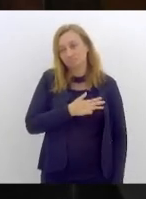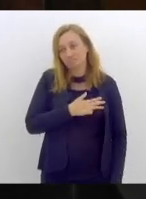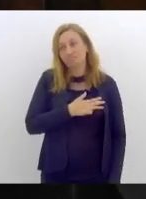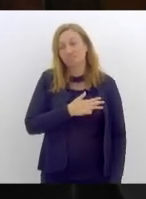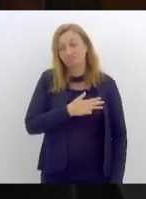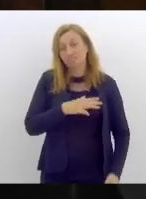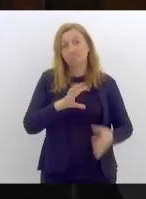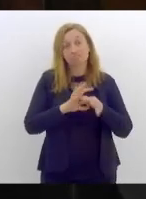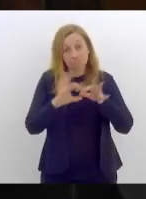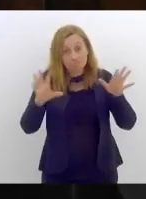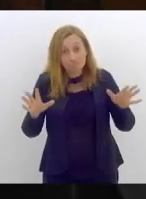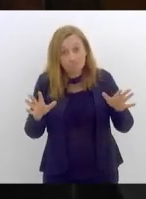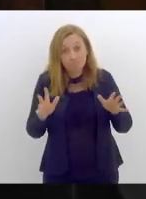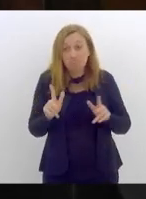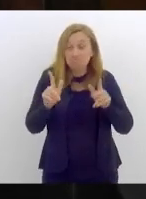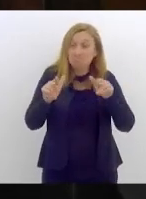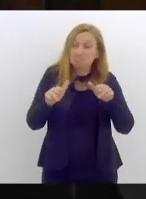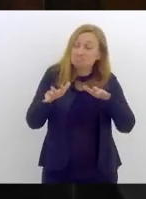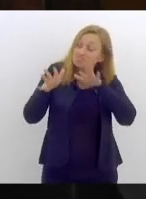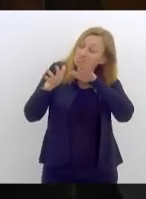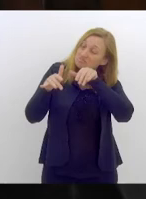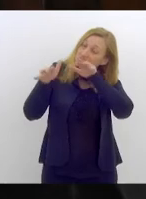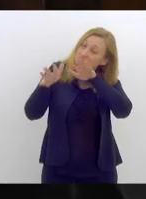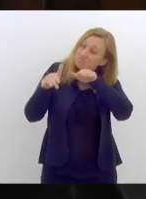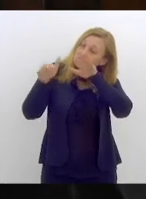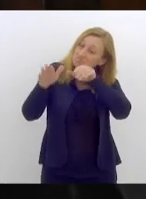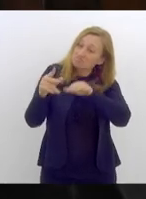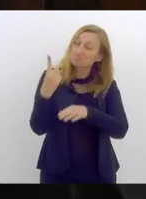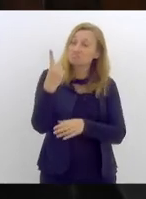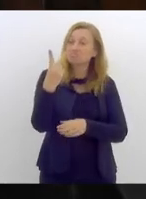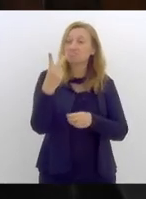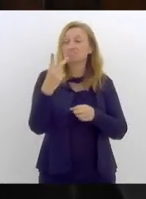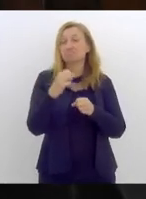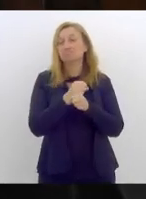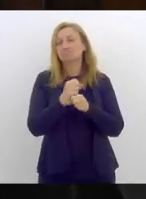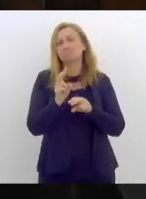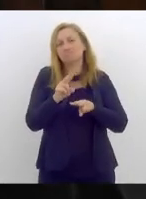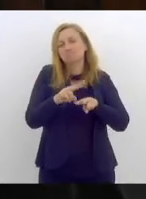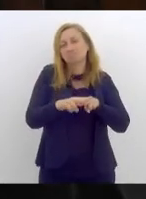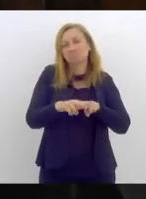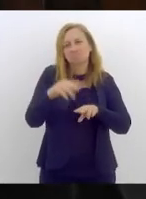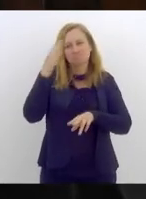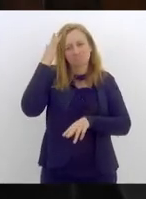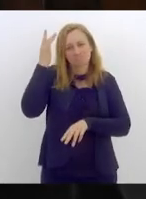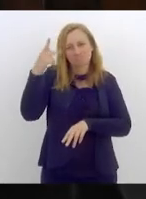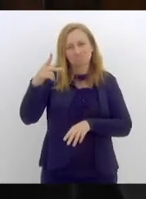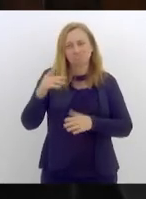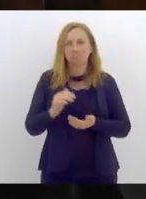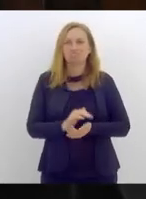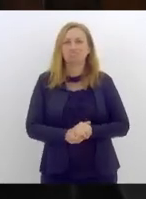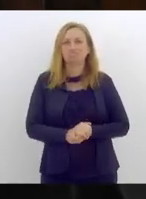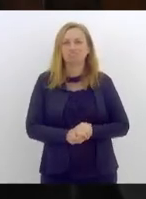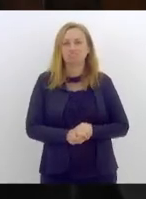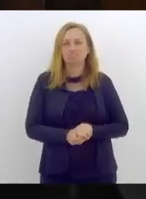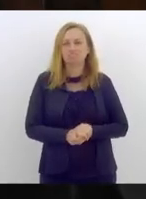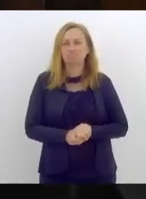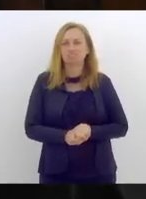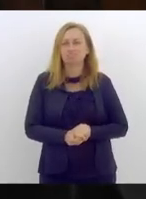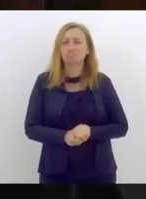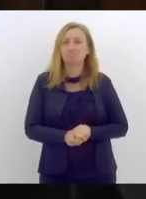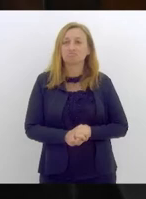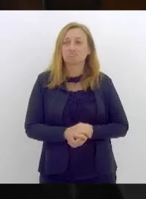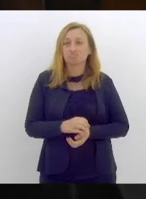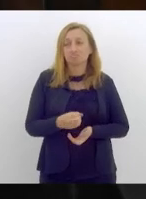está livre como um passarinho depois de quase dois anos preso no Paraná Lula é comprovadamente